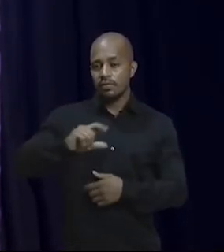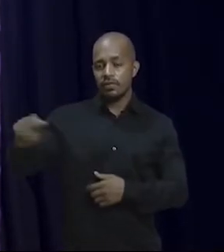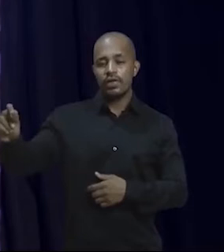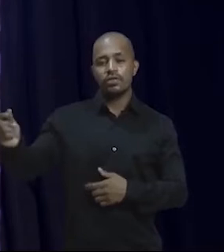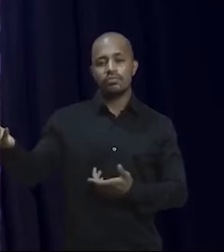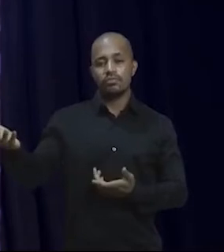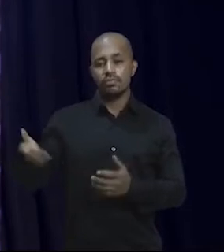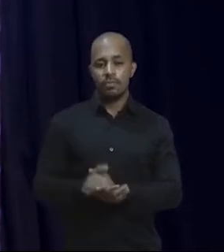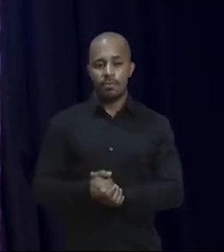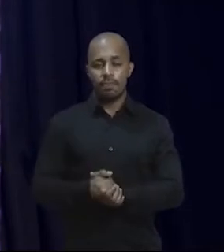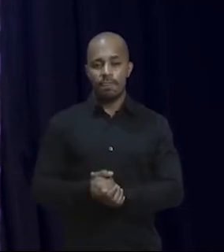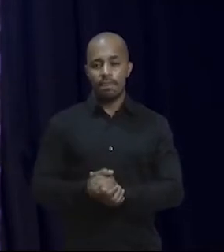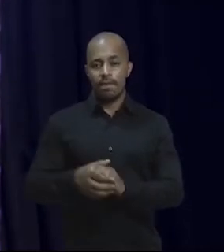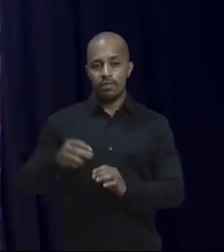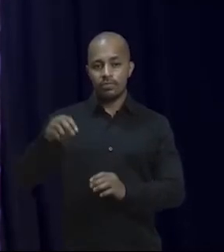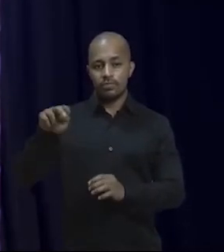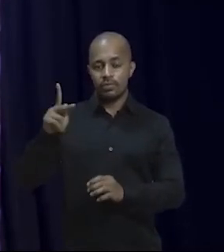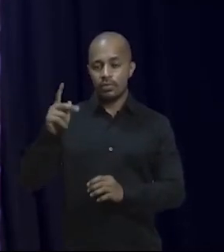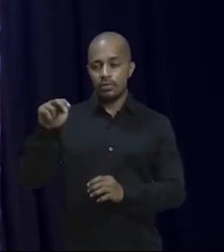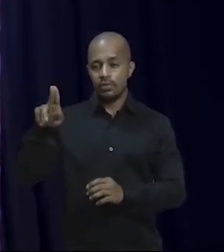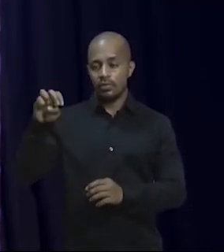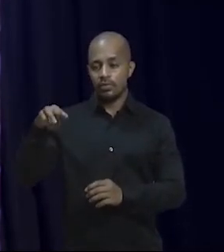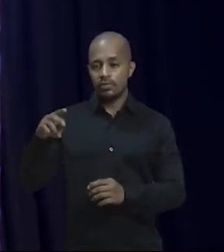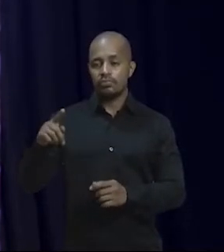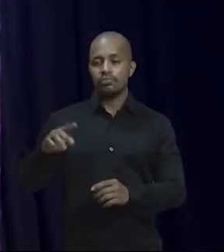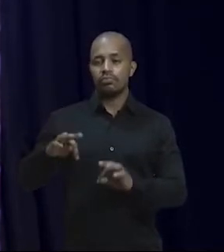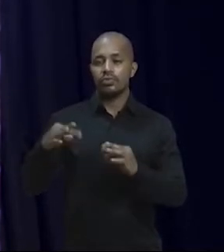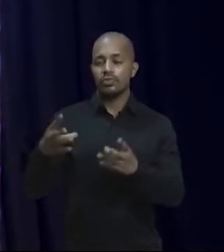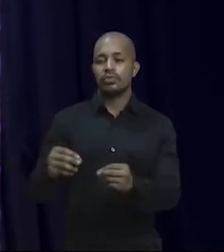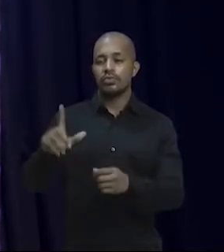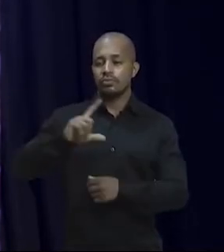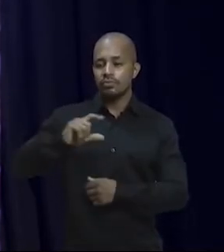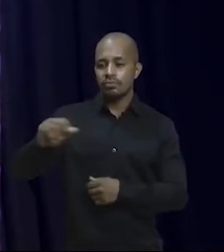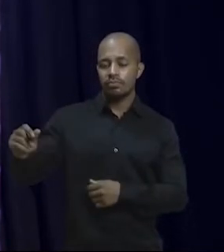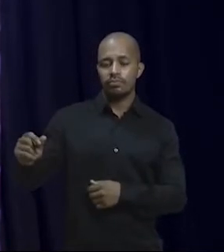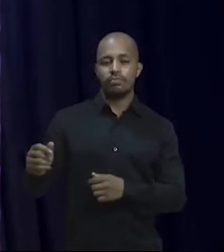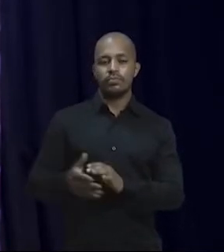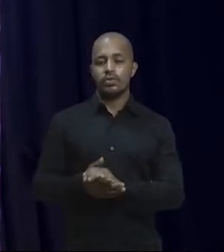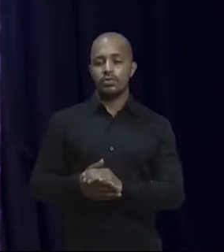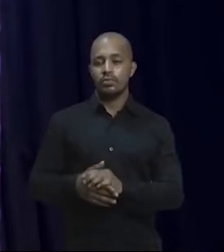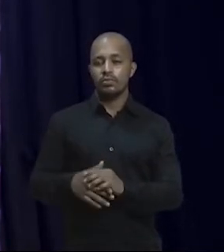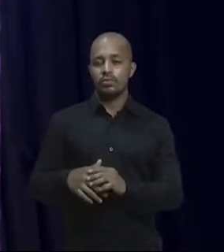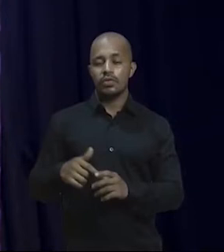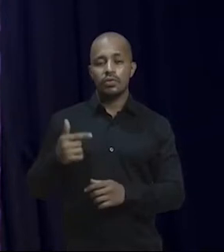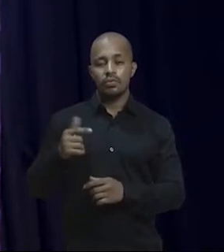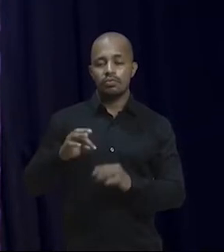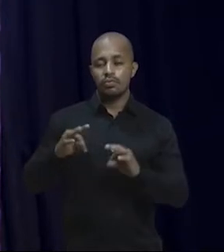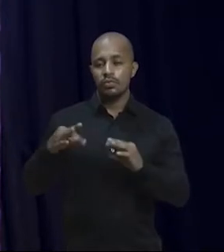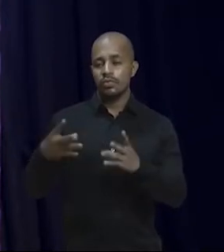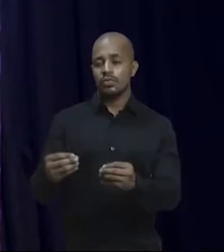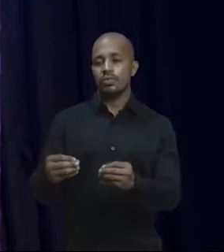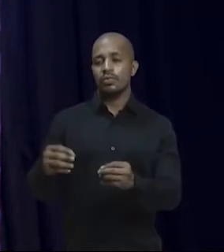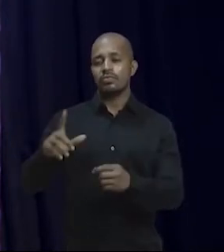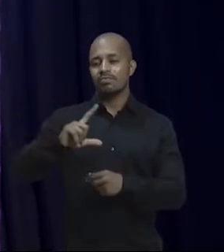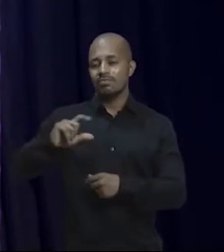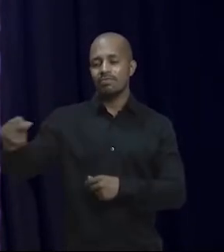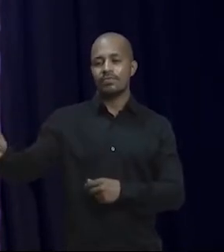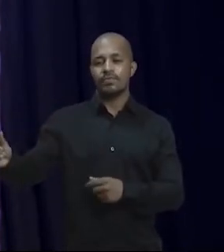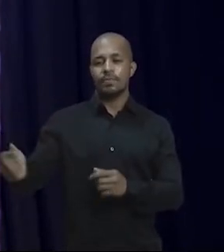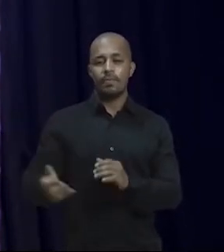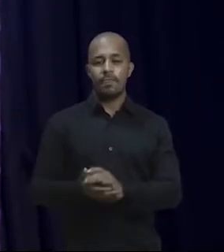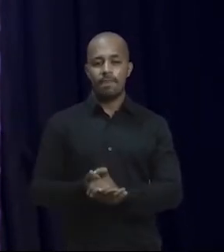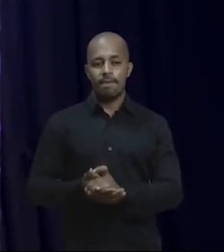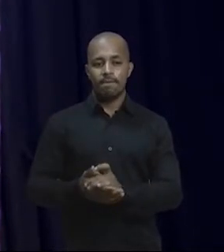Seu Humberto, dona Graça, o Marcelo, filho mais velho, o Humberto II, a Glenda terceira, o Rodrigo mais